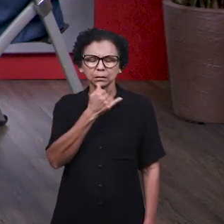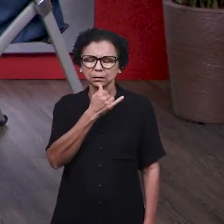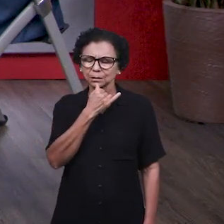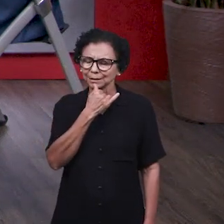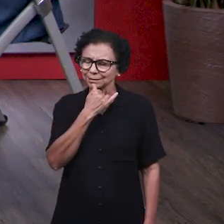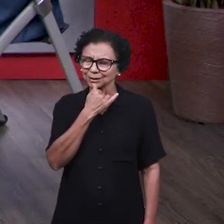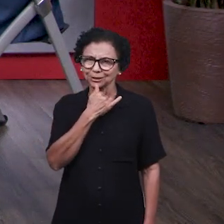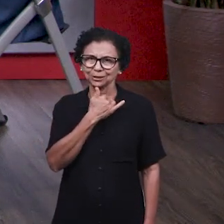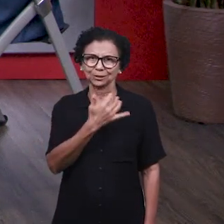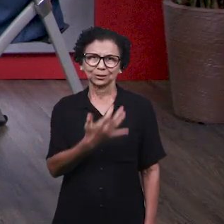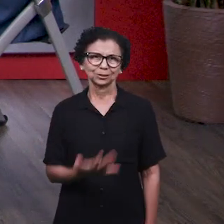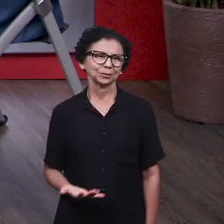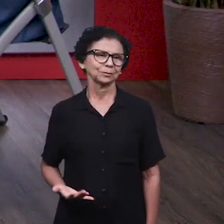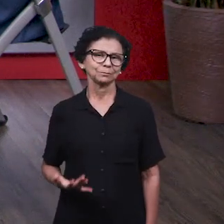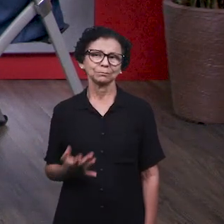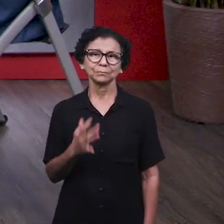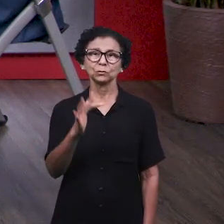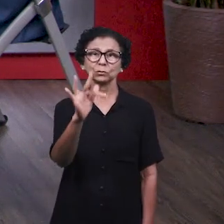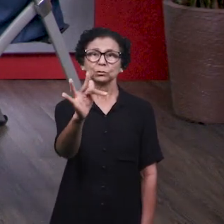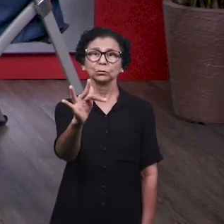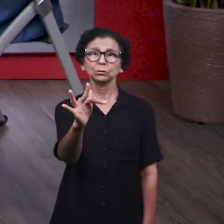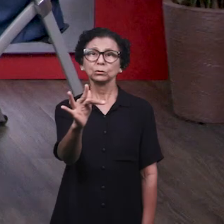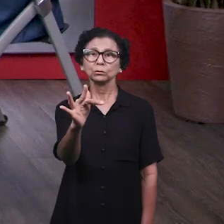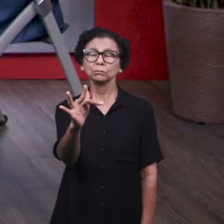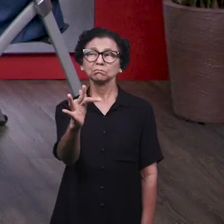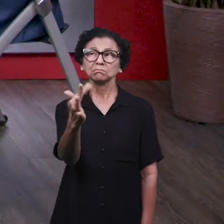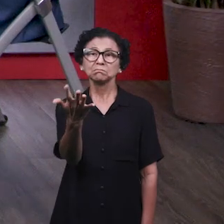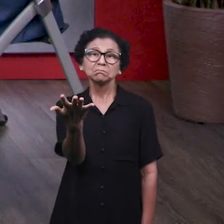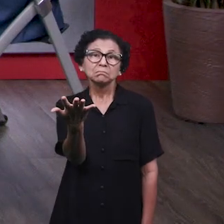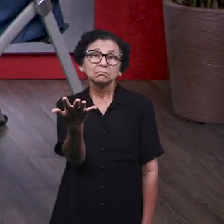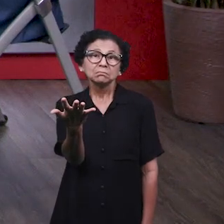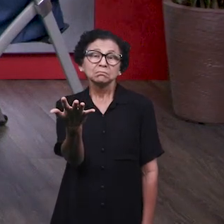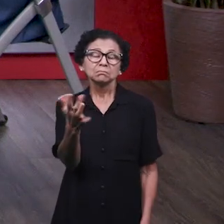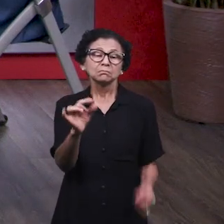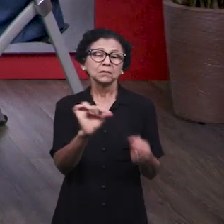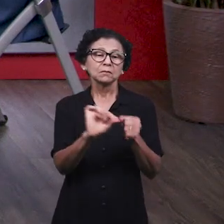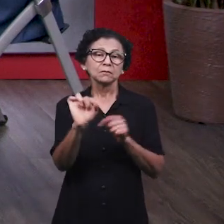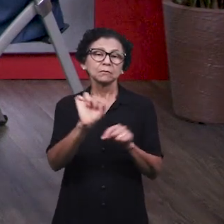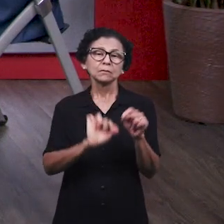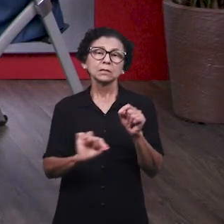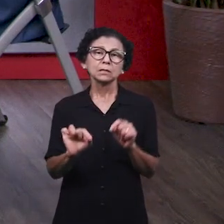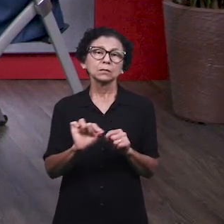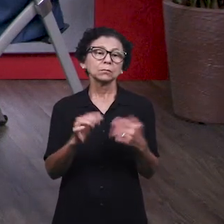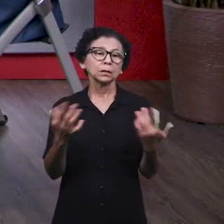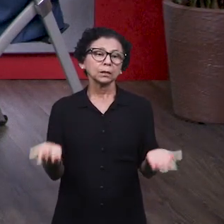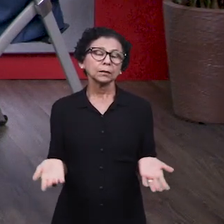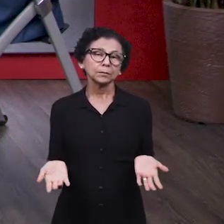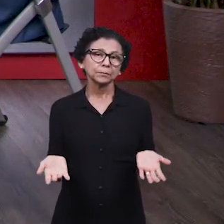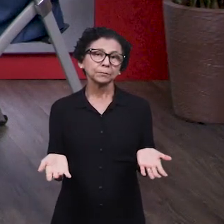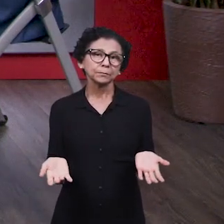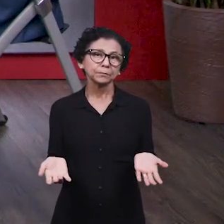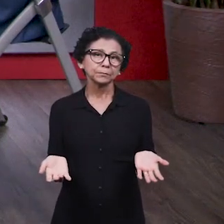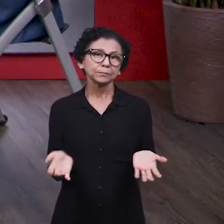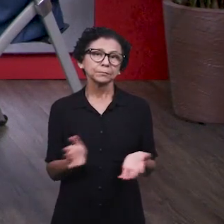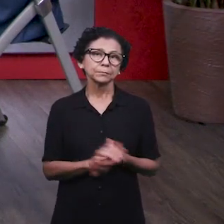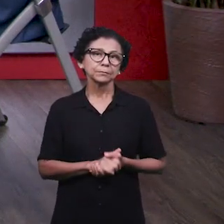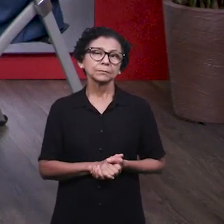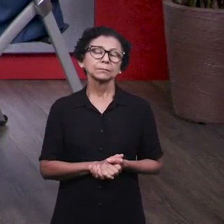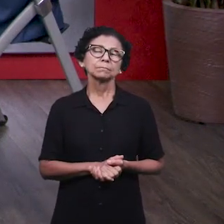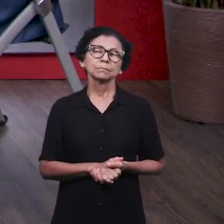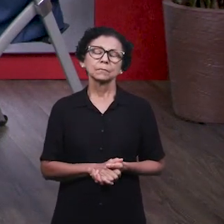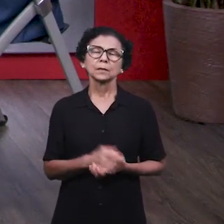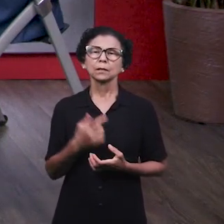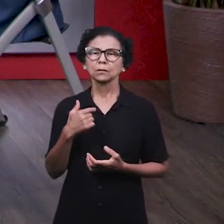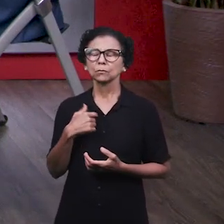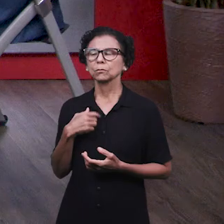sem perspectiva de futuro. De futuro. Porque a pessoa com a baixa estima, ela não tem perspectiva de futuro, e aí é que eu